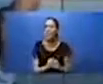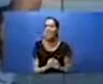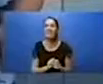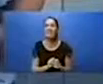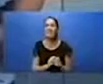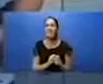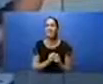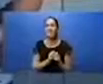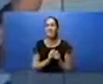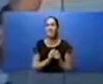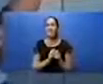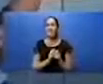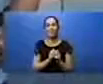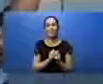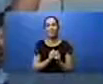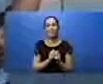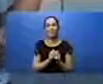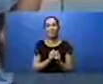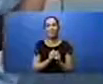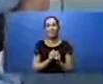Bom,